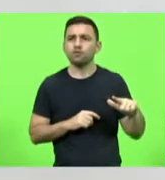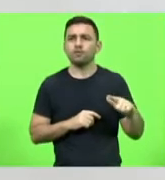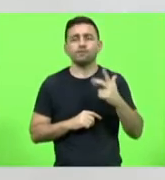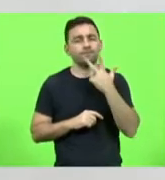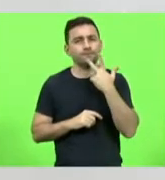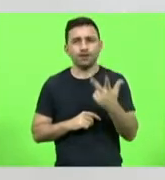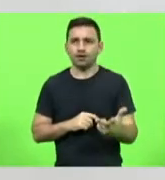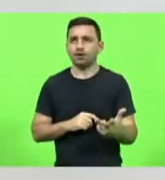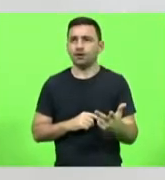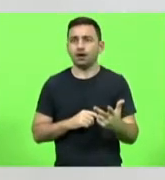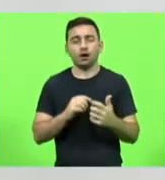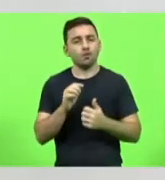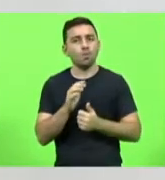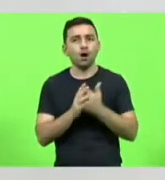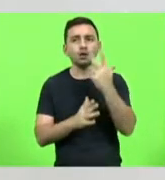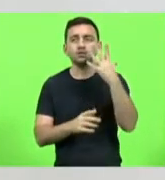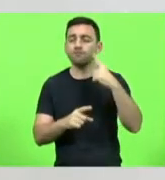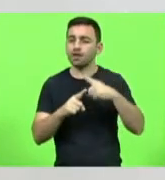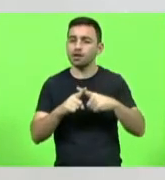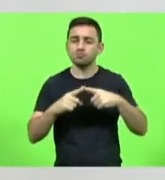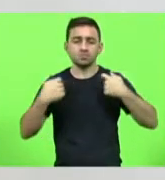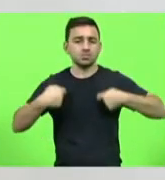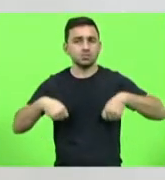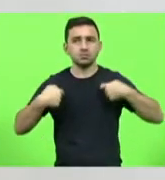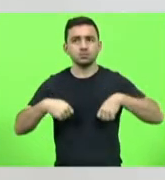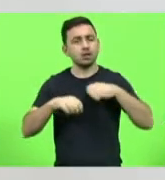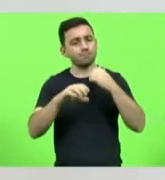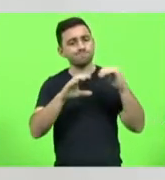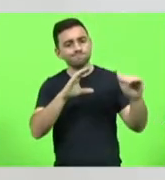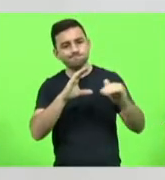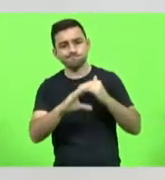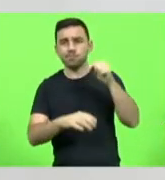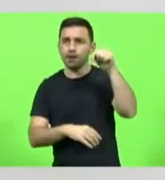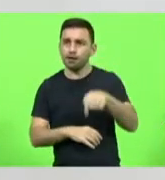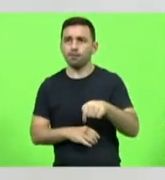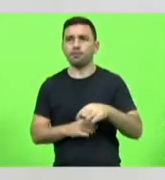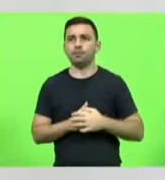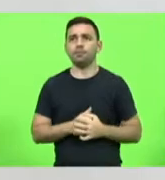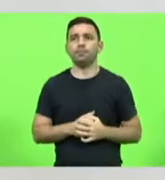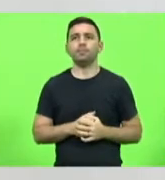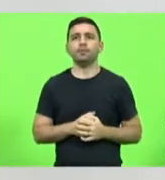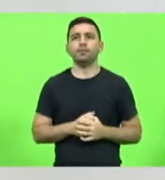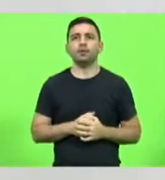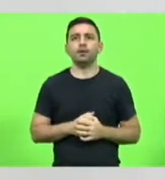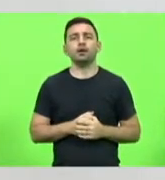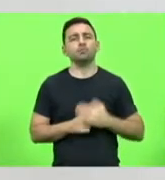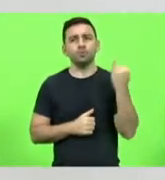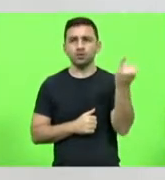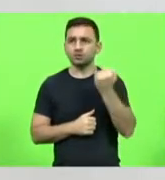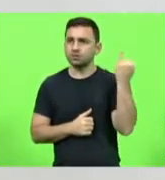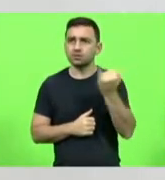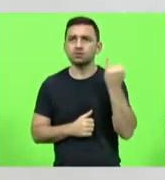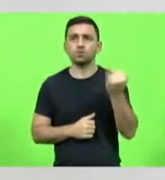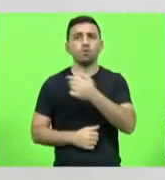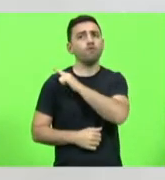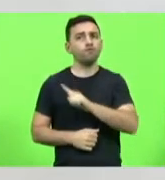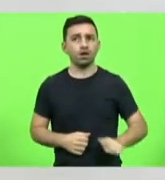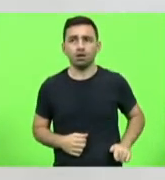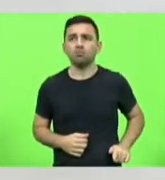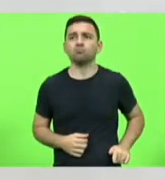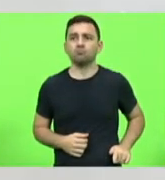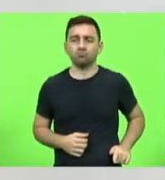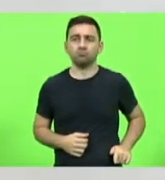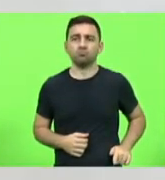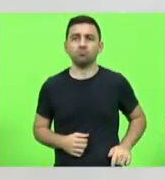repetido quantas vezes a gente achar necessário até que ele seja enviado para essa casa. Isso é necessário, que o governo ele tenha